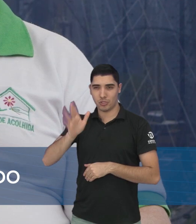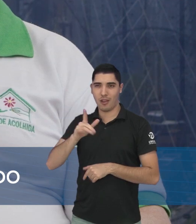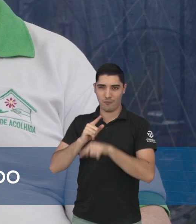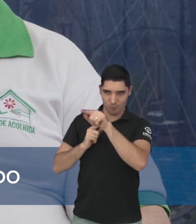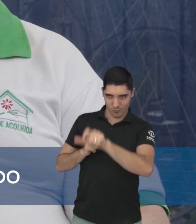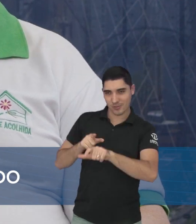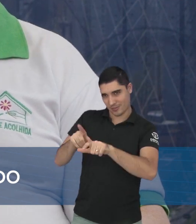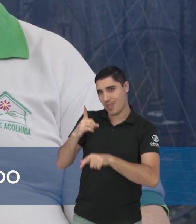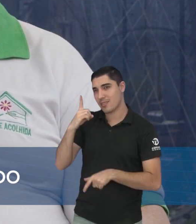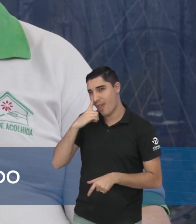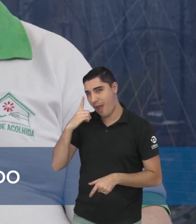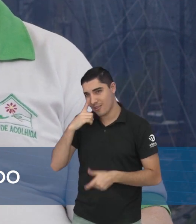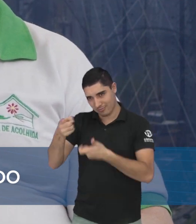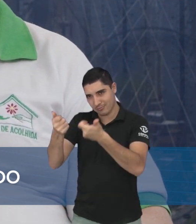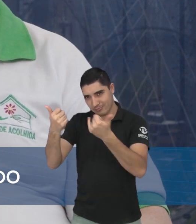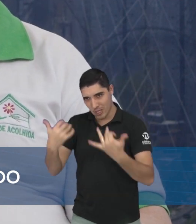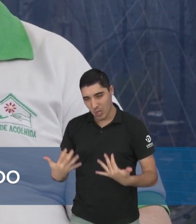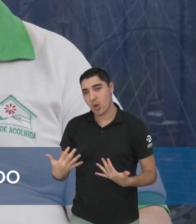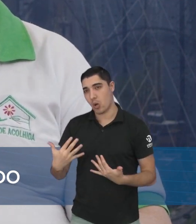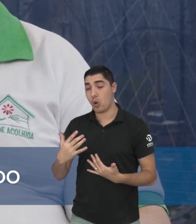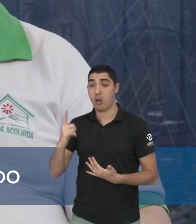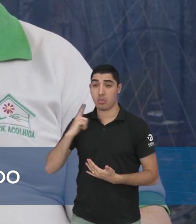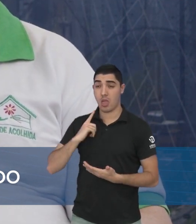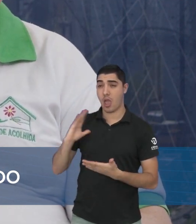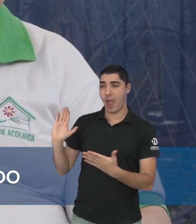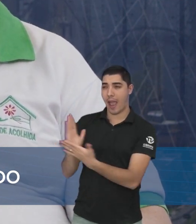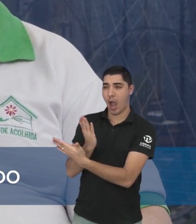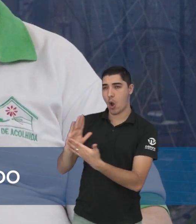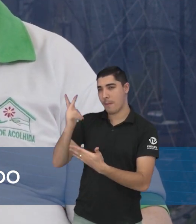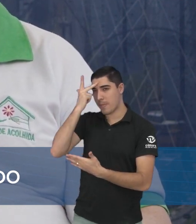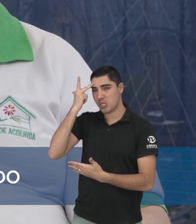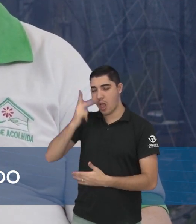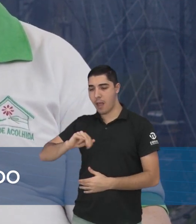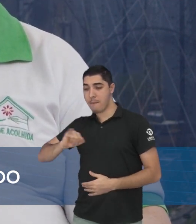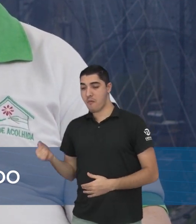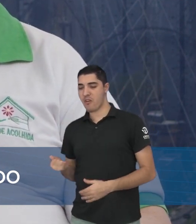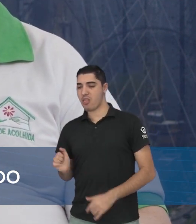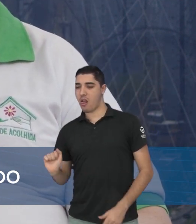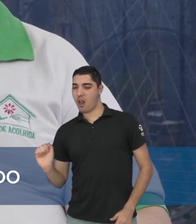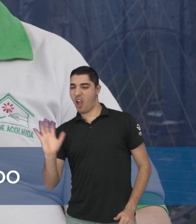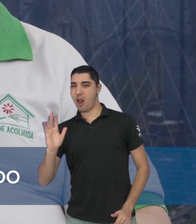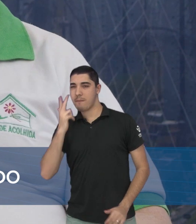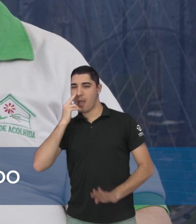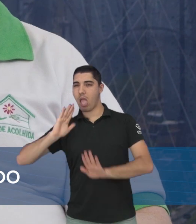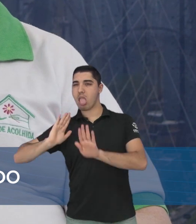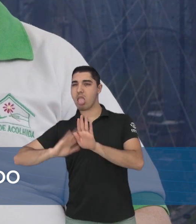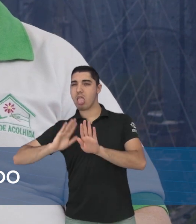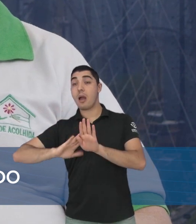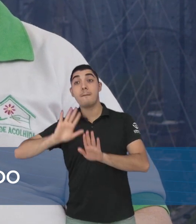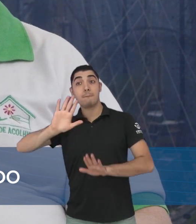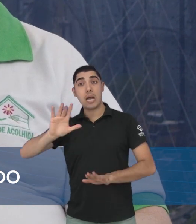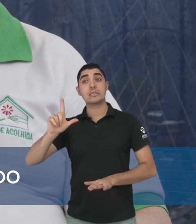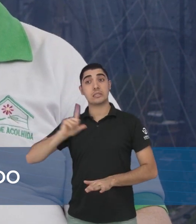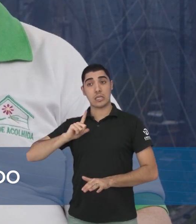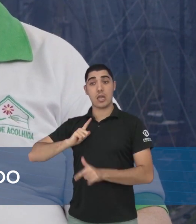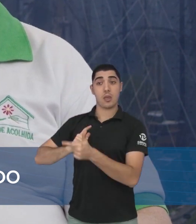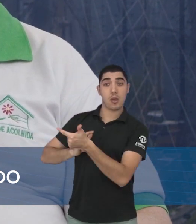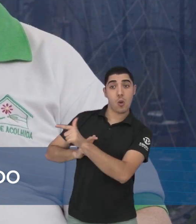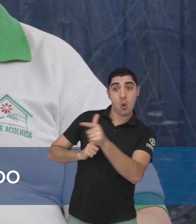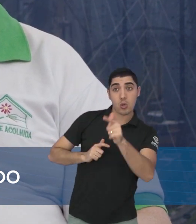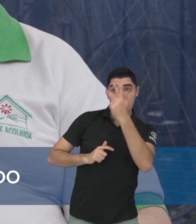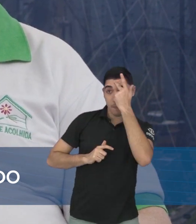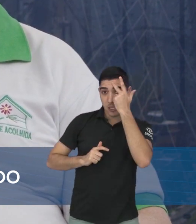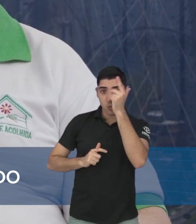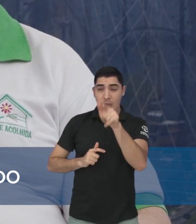Existe, você colocou uma situação de pessoas que aproveitam do momento, tal, tudo, mas podemos testemunhar